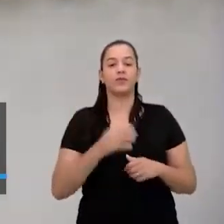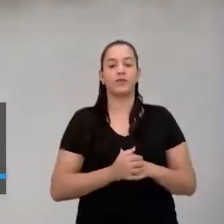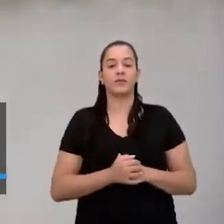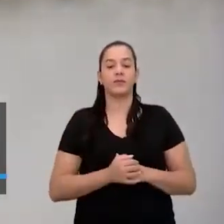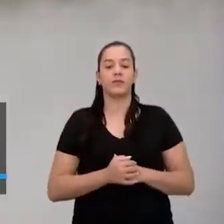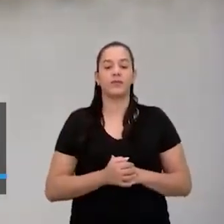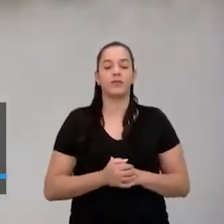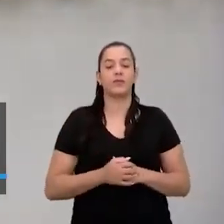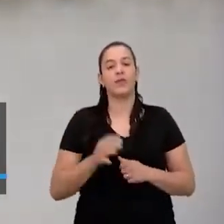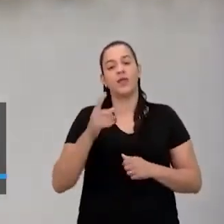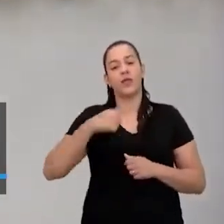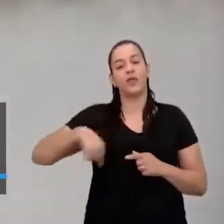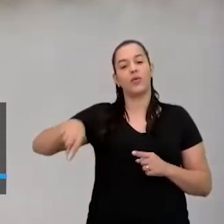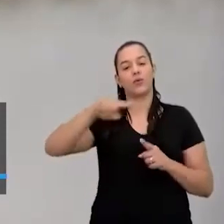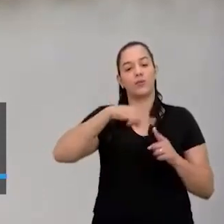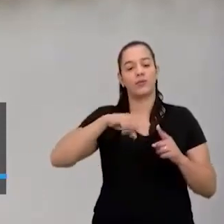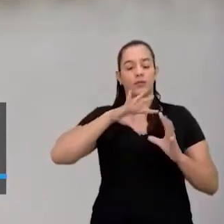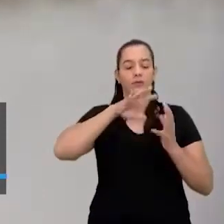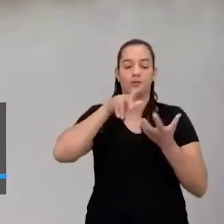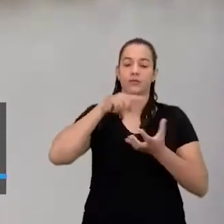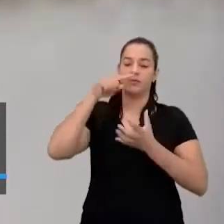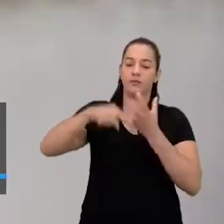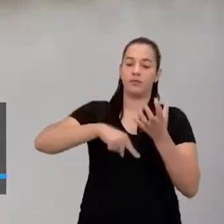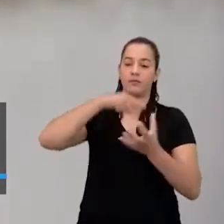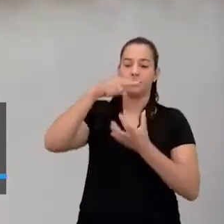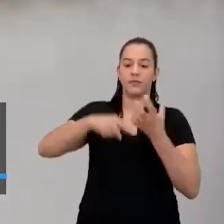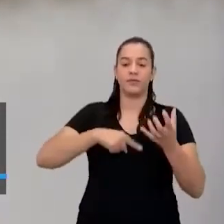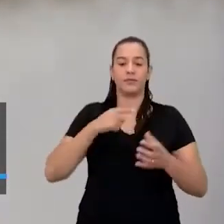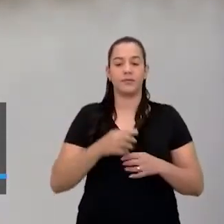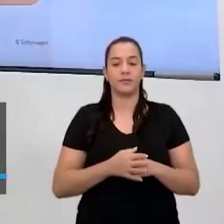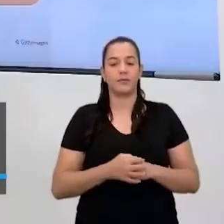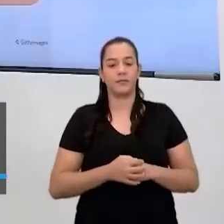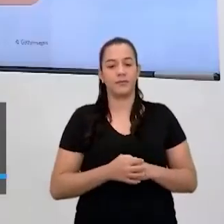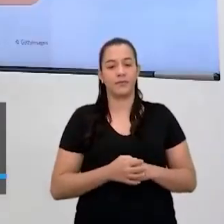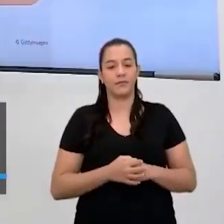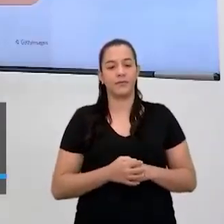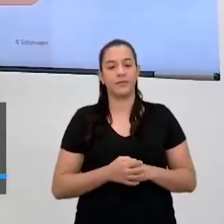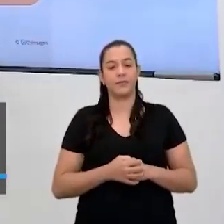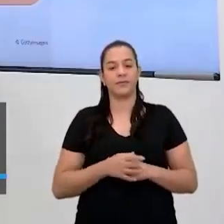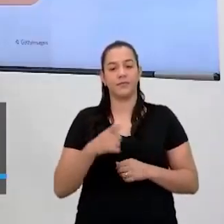a translação, a rotação do planeta Terra. Gostei da viajada.